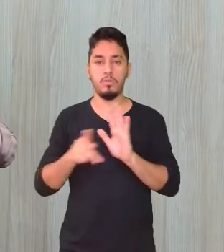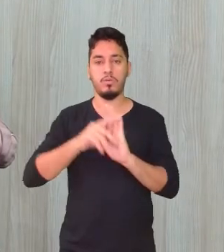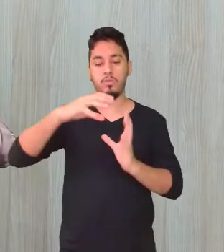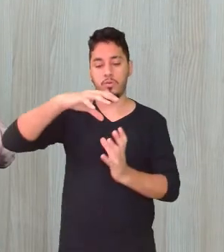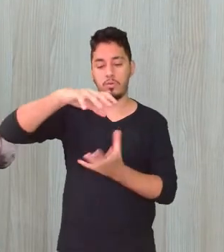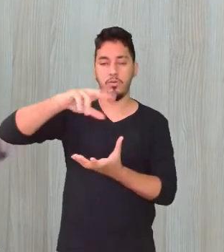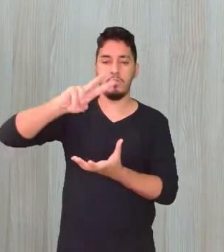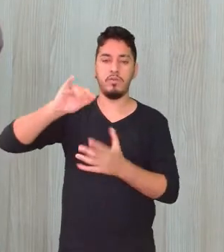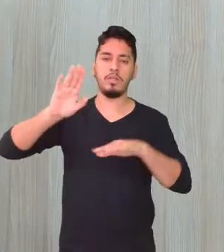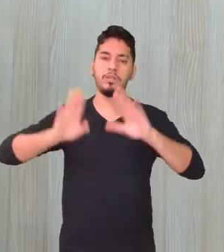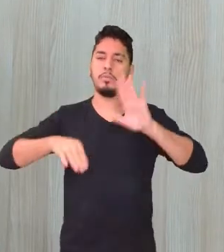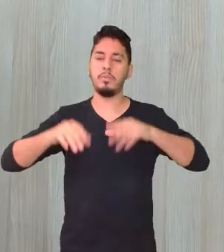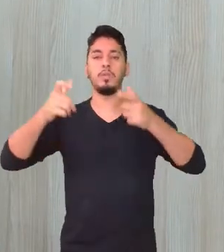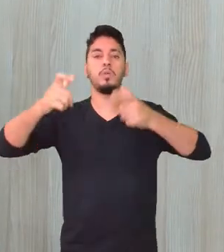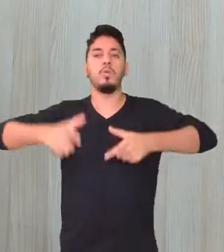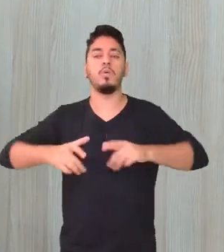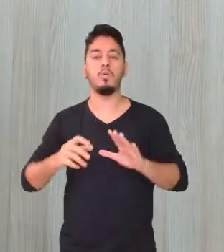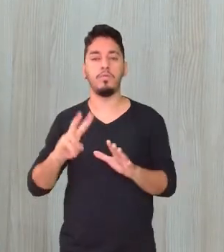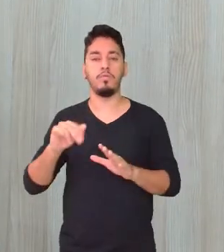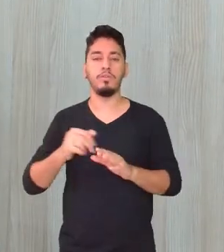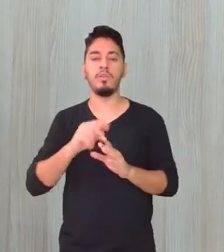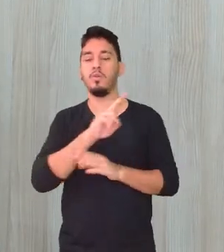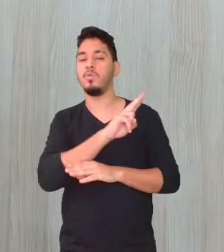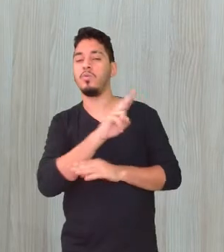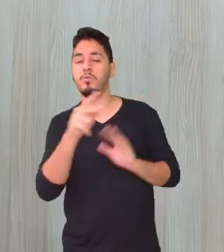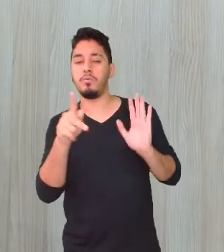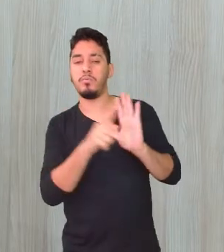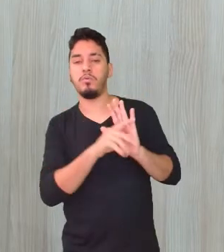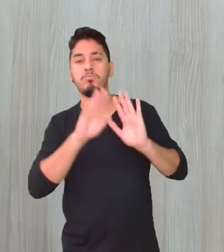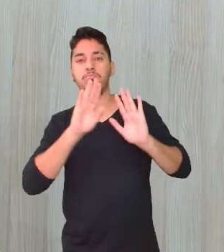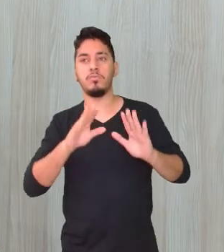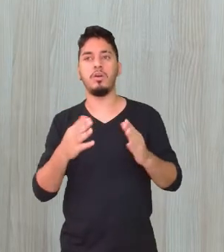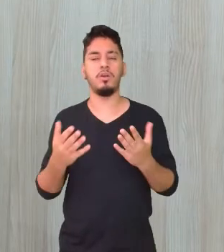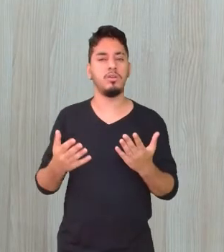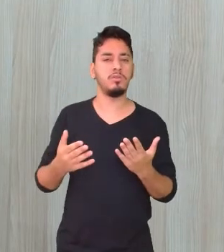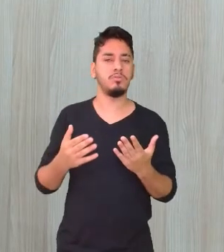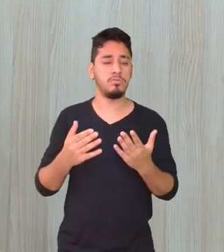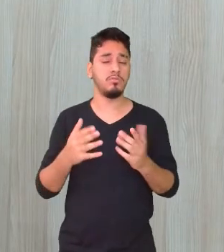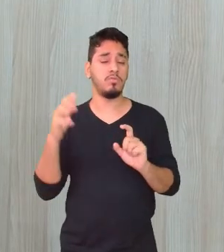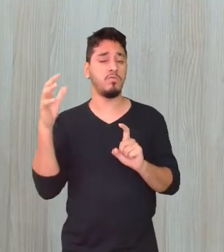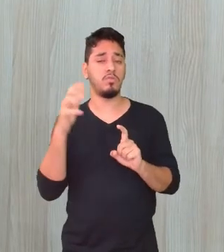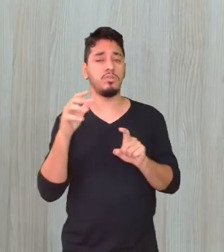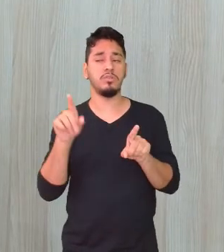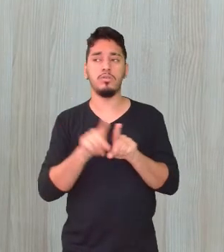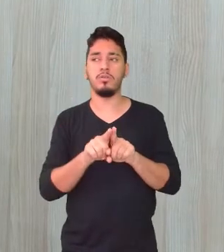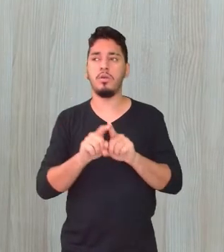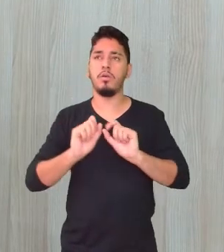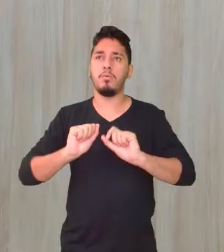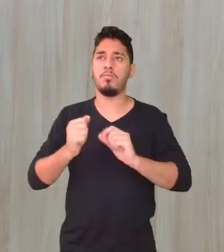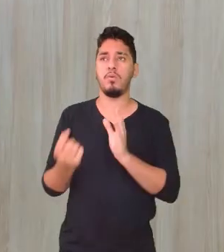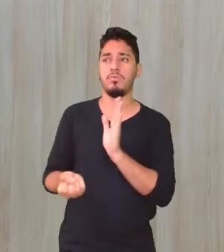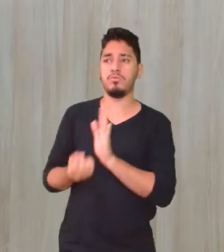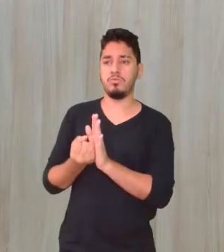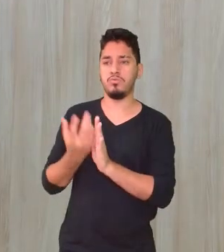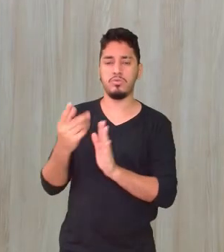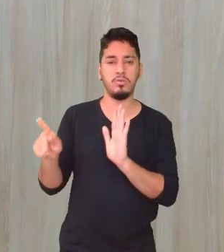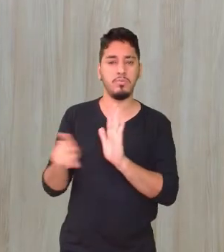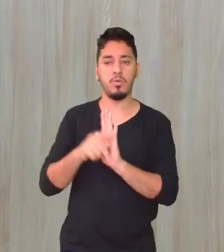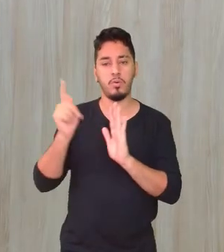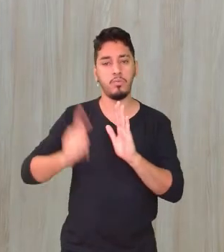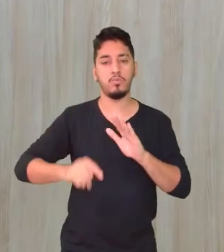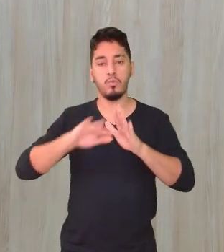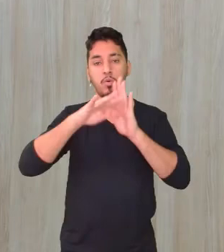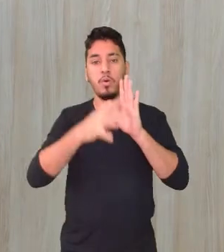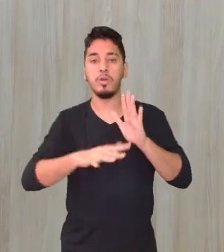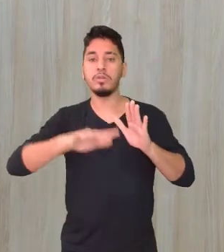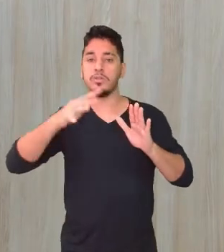depender de onde ele surgiu, vai ter a nomenclatura, mas a intensidade também influencia na questão porque também. Porque ele pode surgir no oceano também, né, prof?